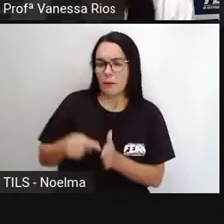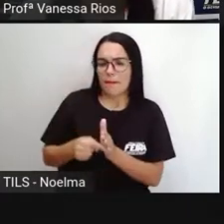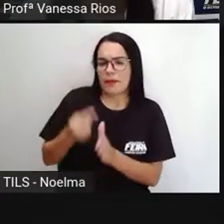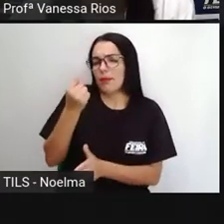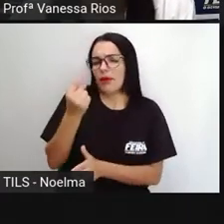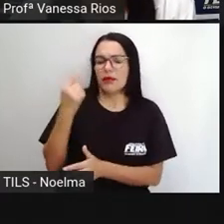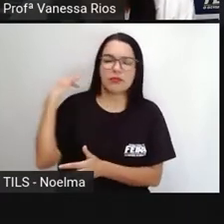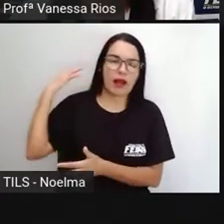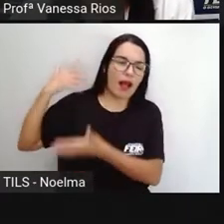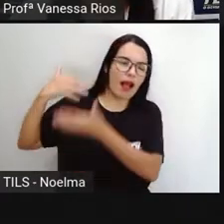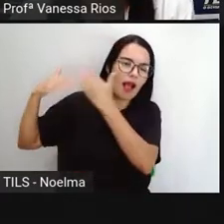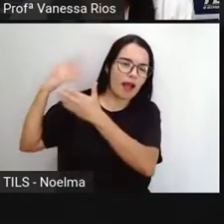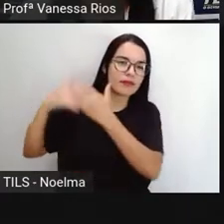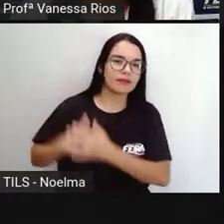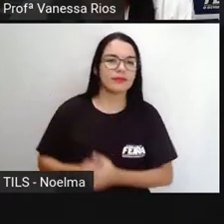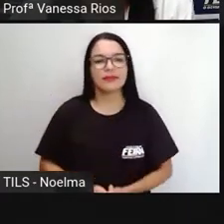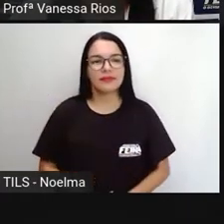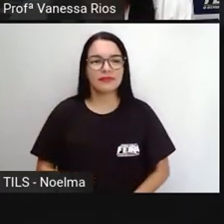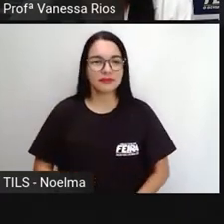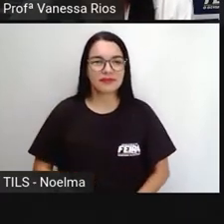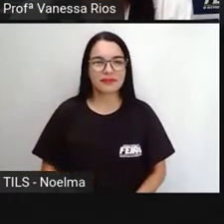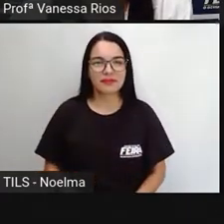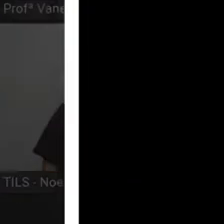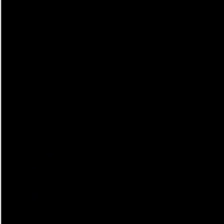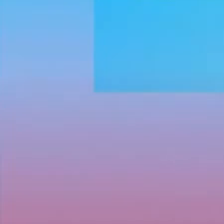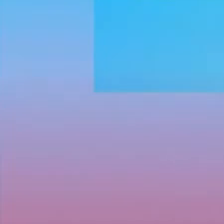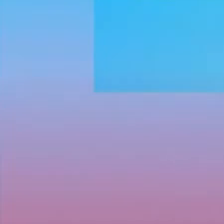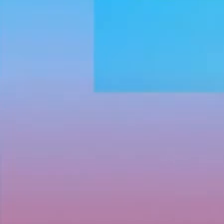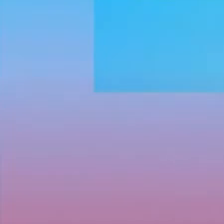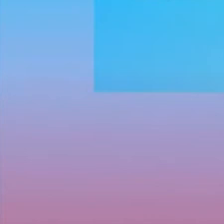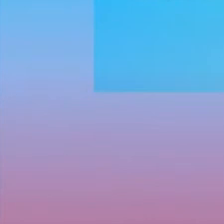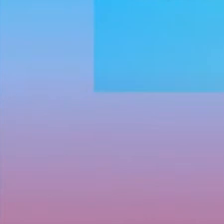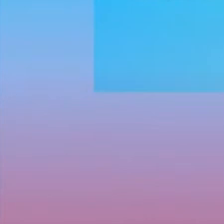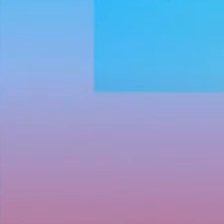humanos. Vamos lá, de olho no vídeo.